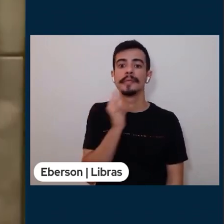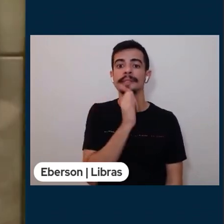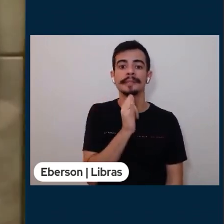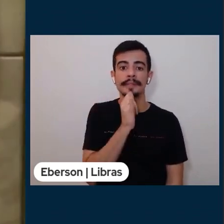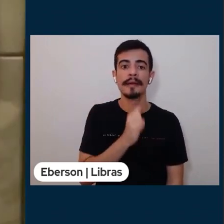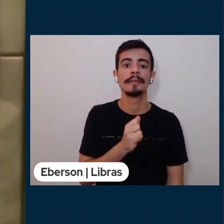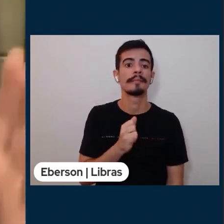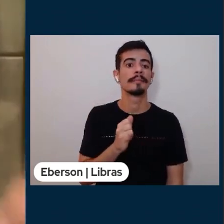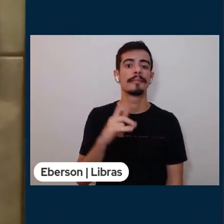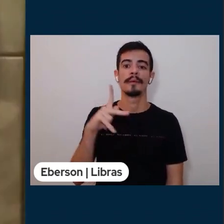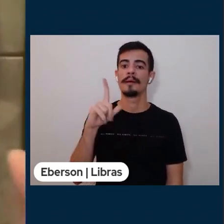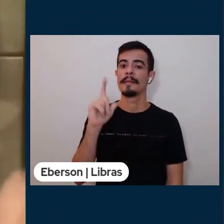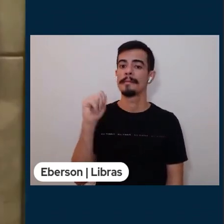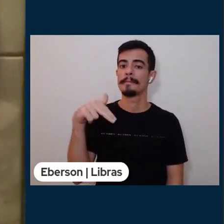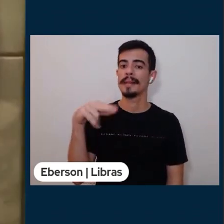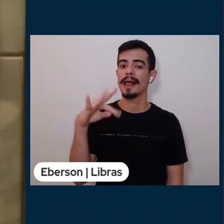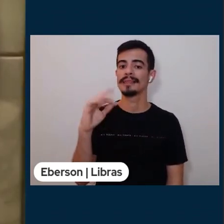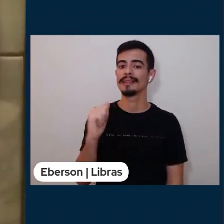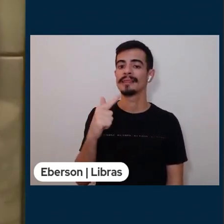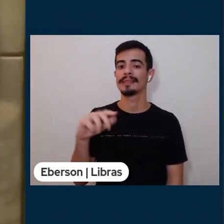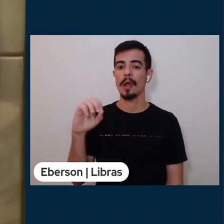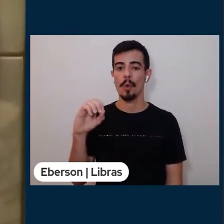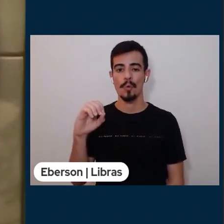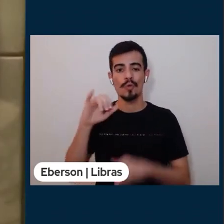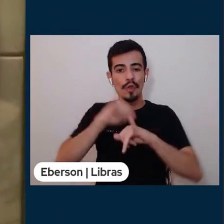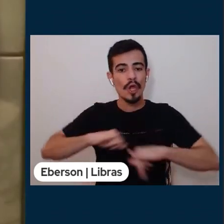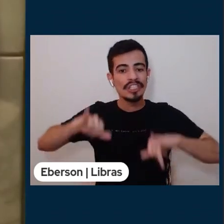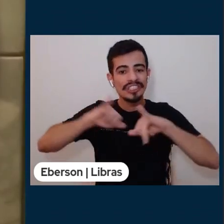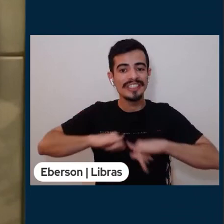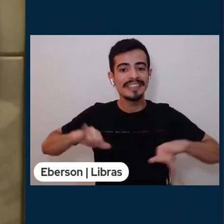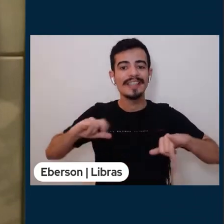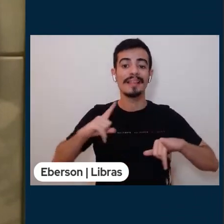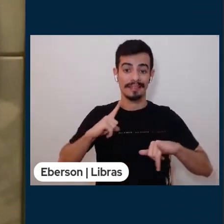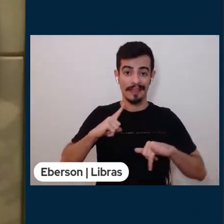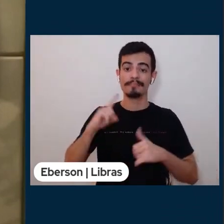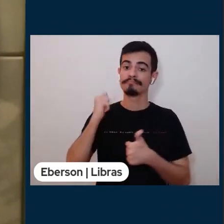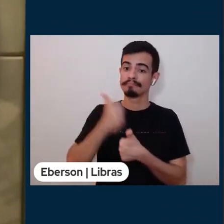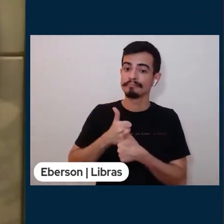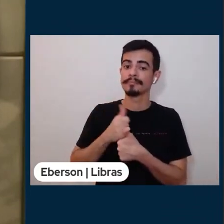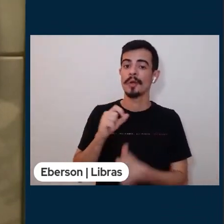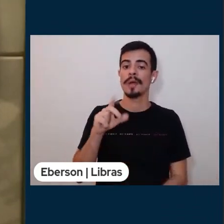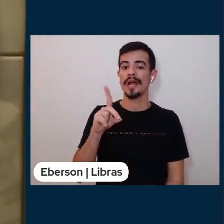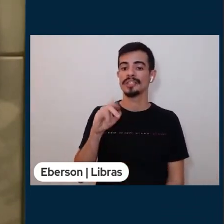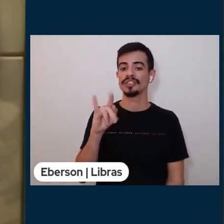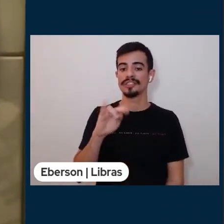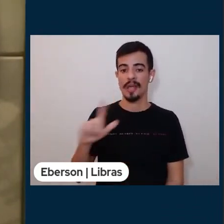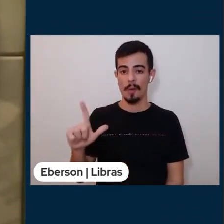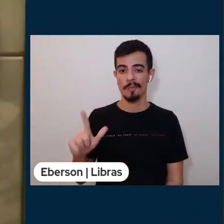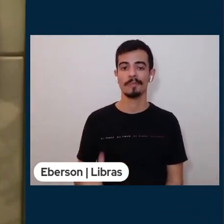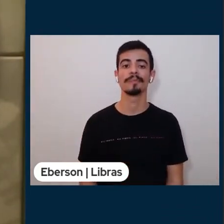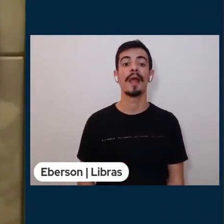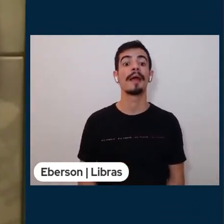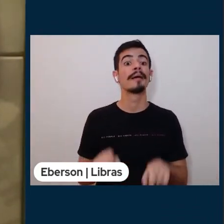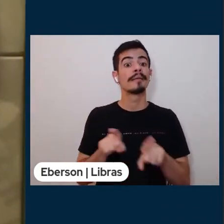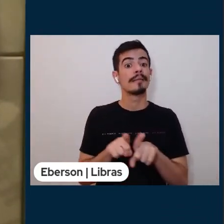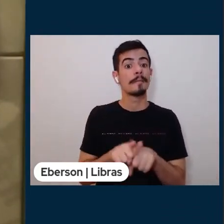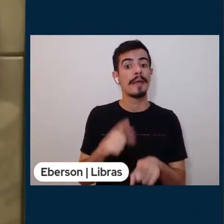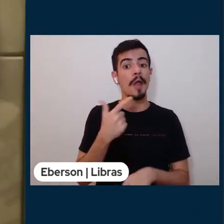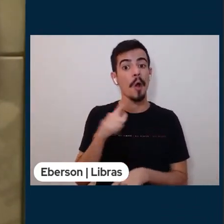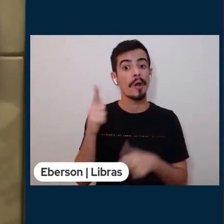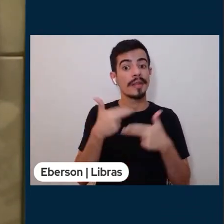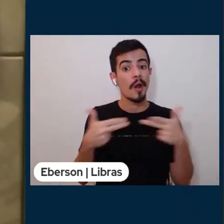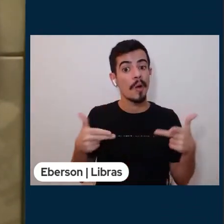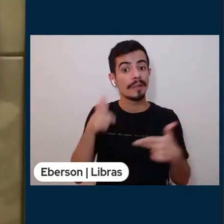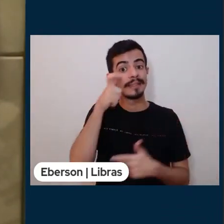plantão de notícias vai lá o dia de tão Rio Mandela tá outra coisa que isso também é interessante para vocês